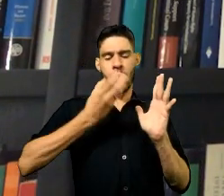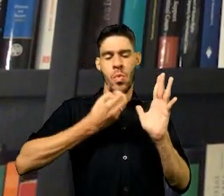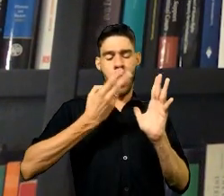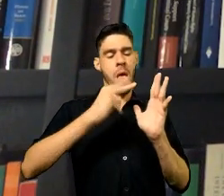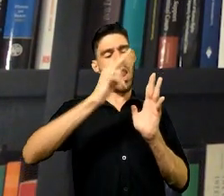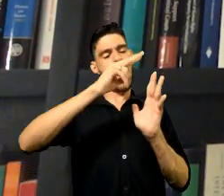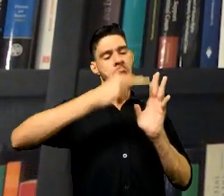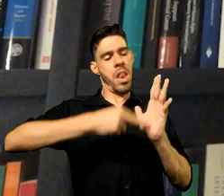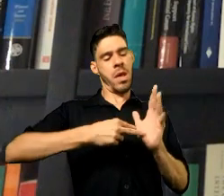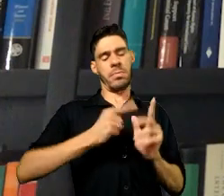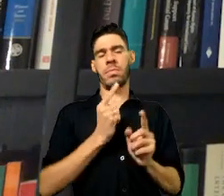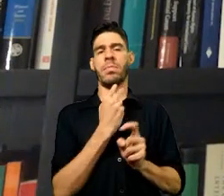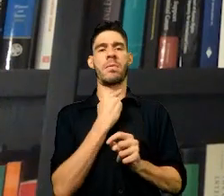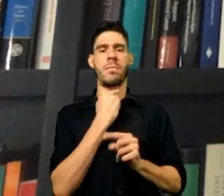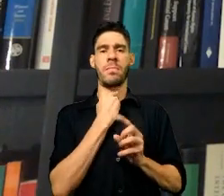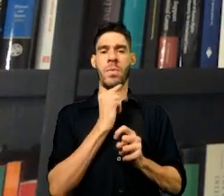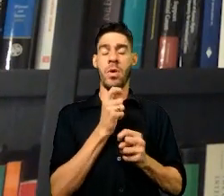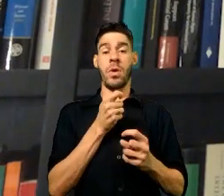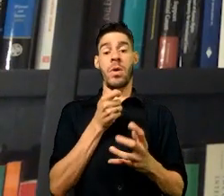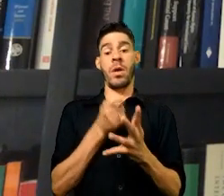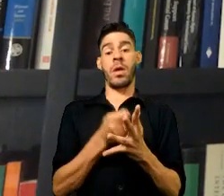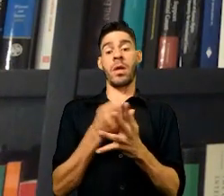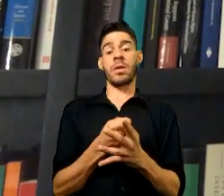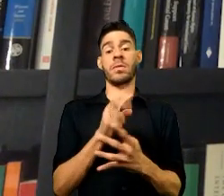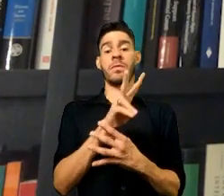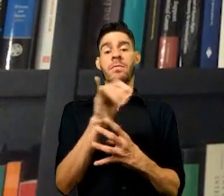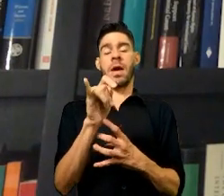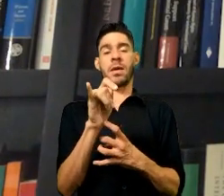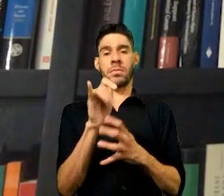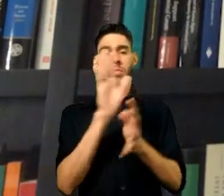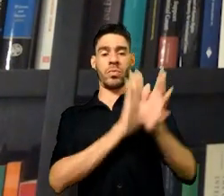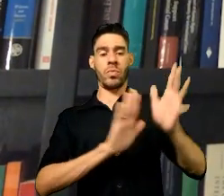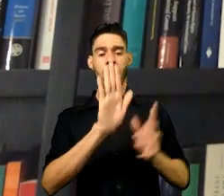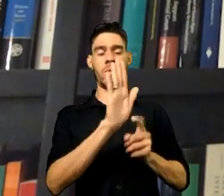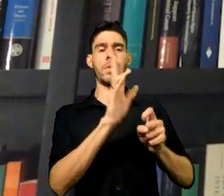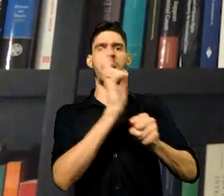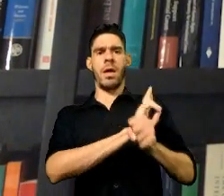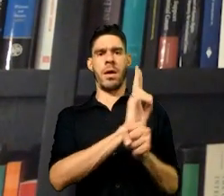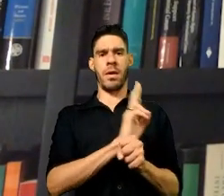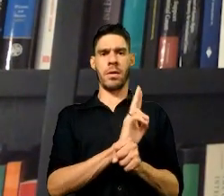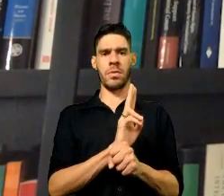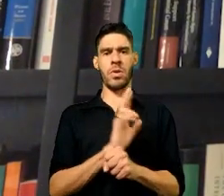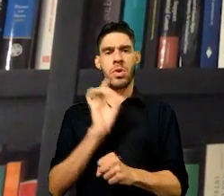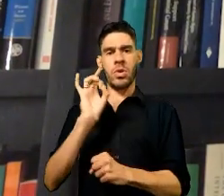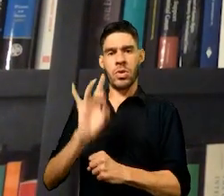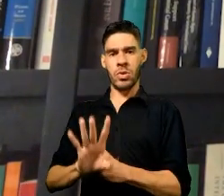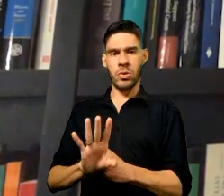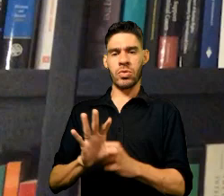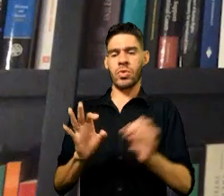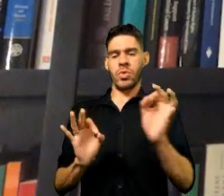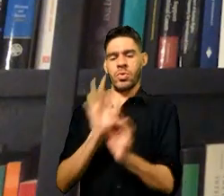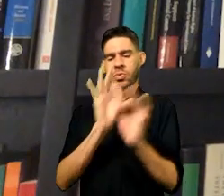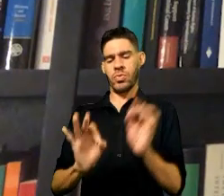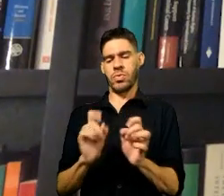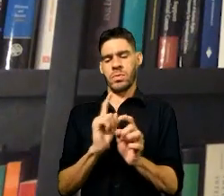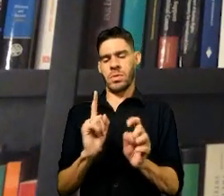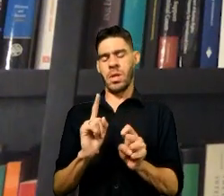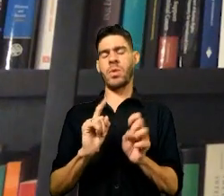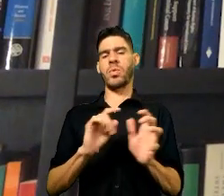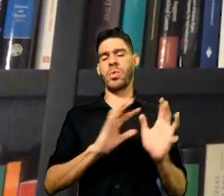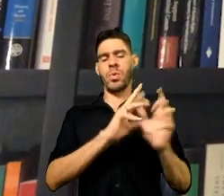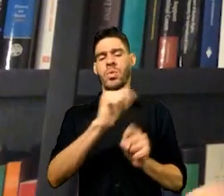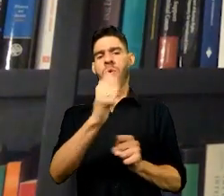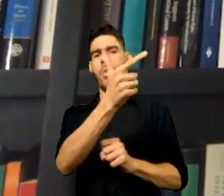do depoimento. Este é um ponto que exigirá atenção e fiscalização não só